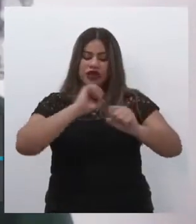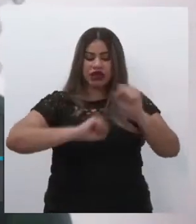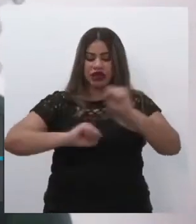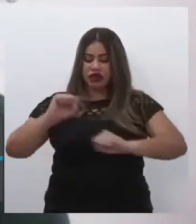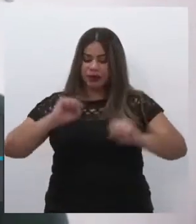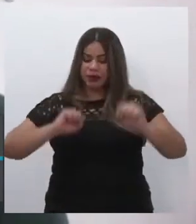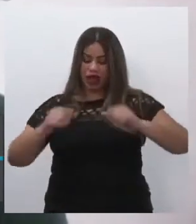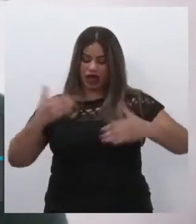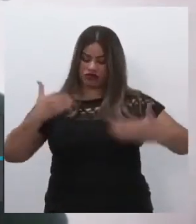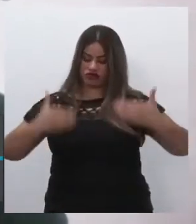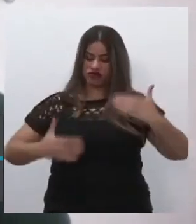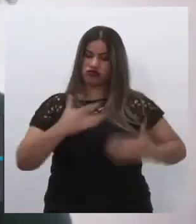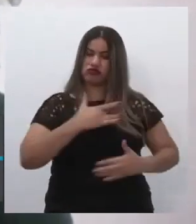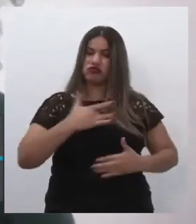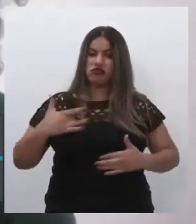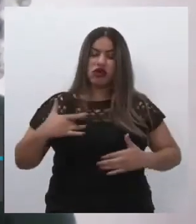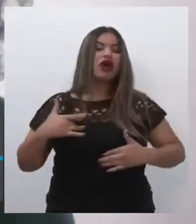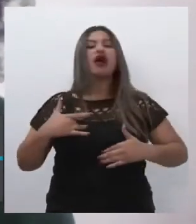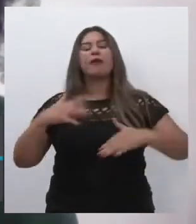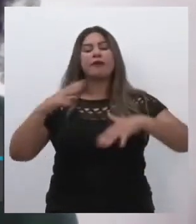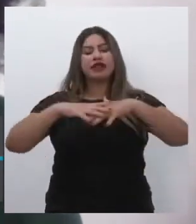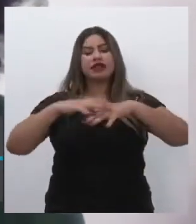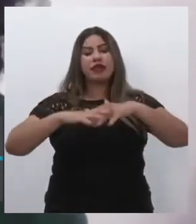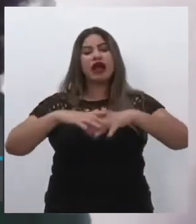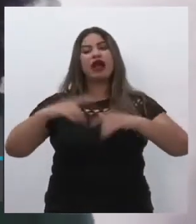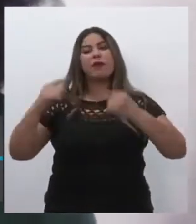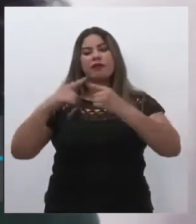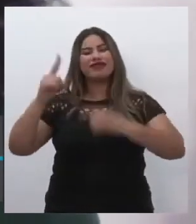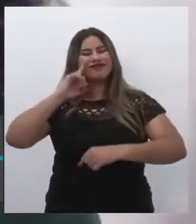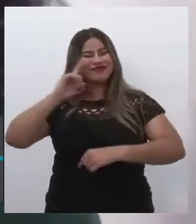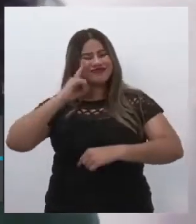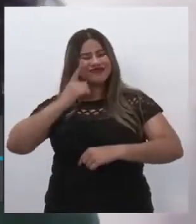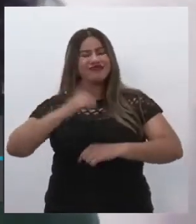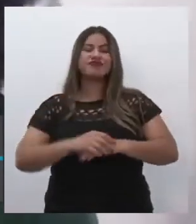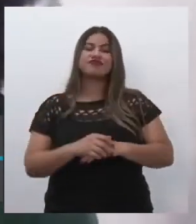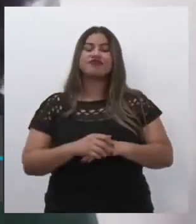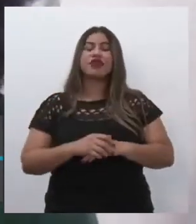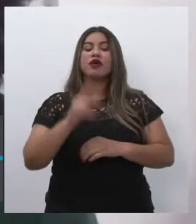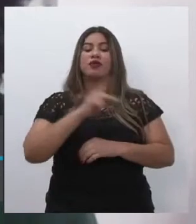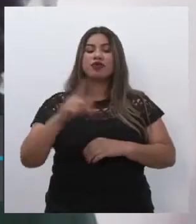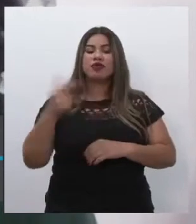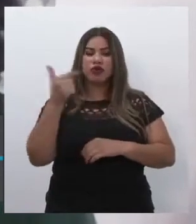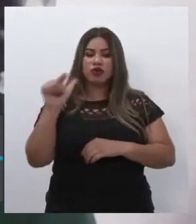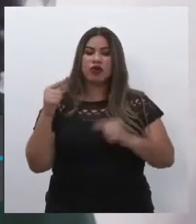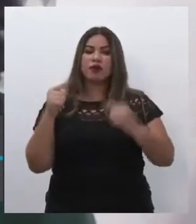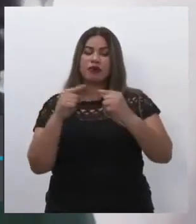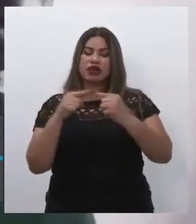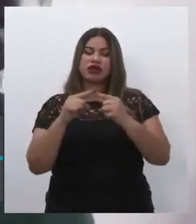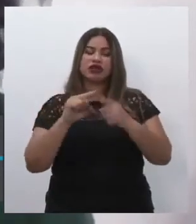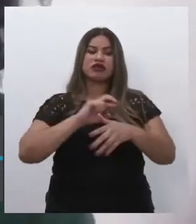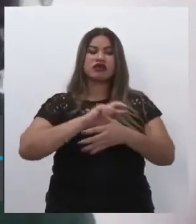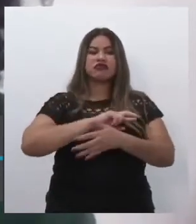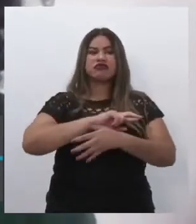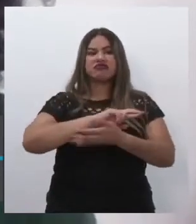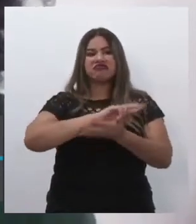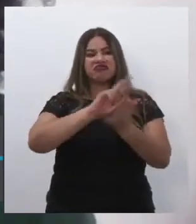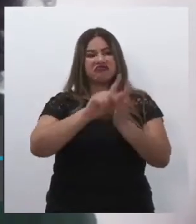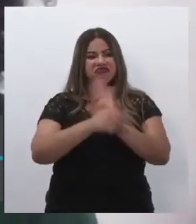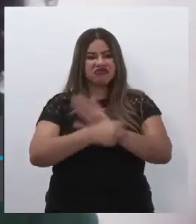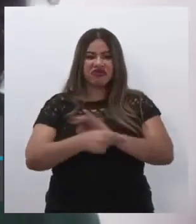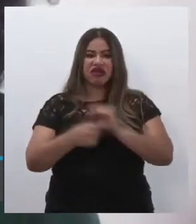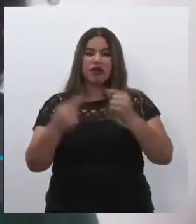corpo, matemática, valores diários. A professora Rita falou sobre textos de diferentes gêneros. Araci,